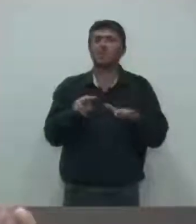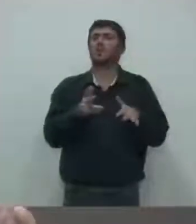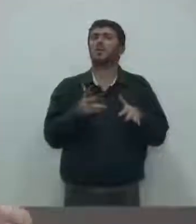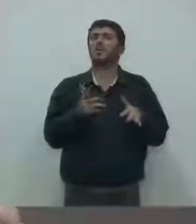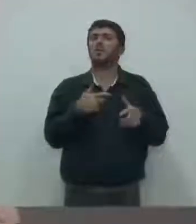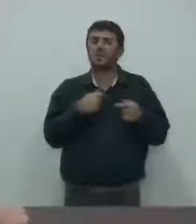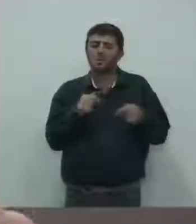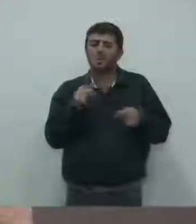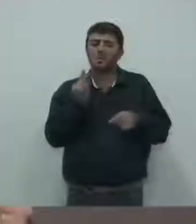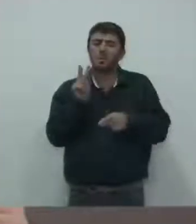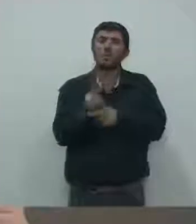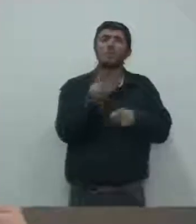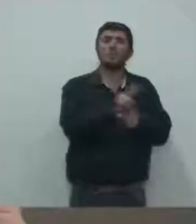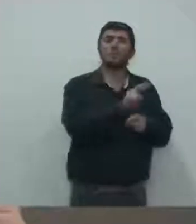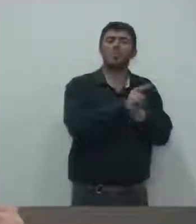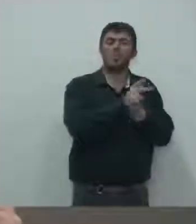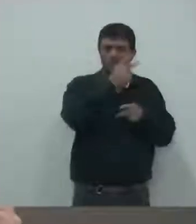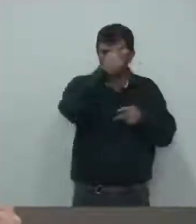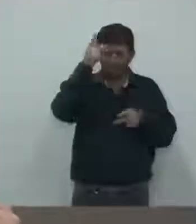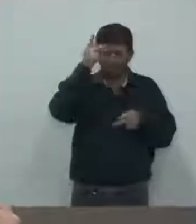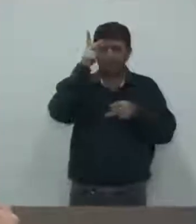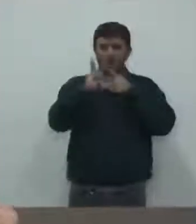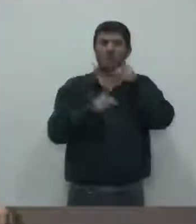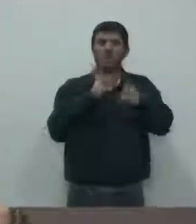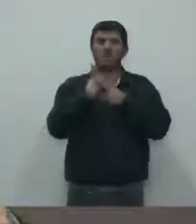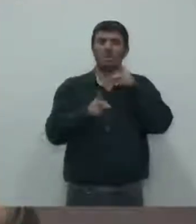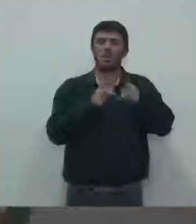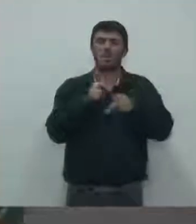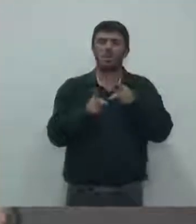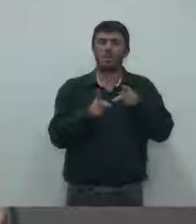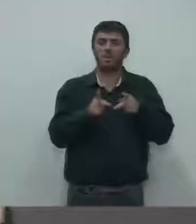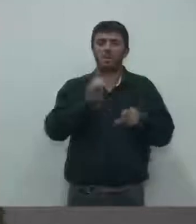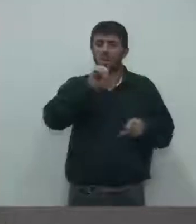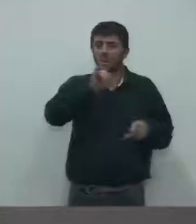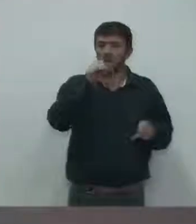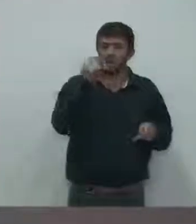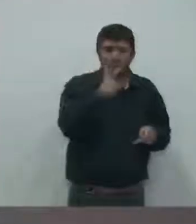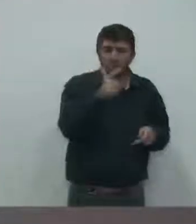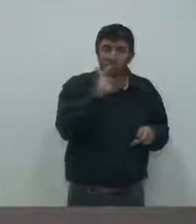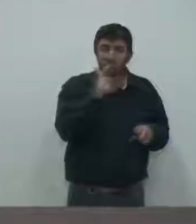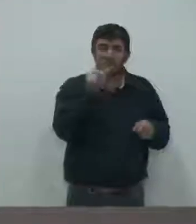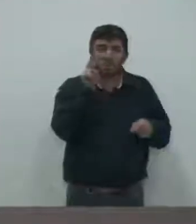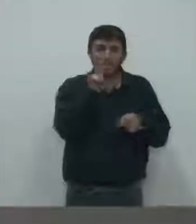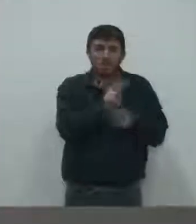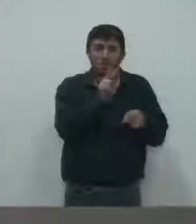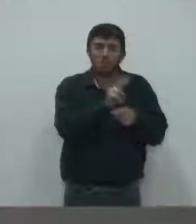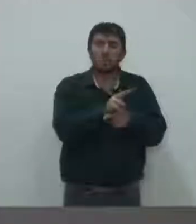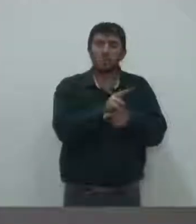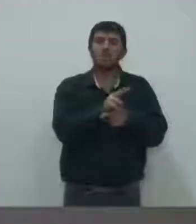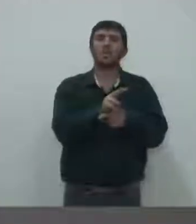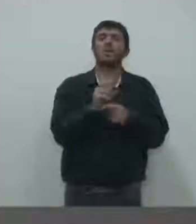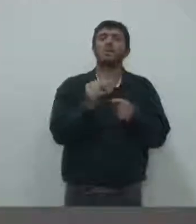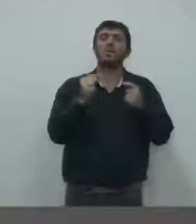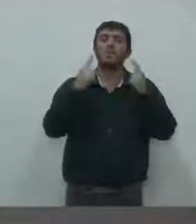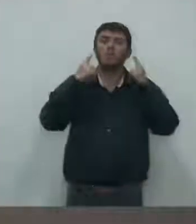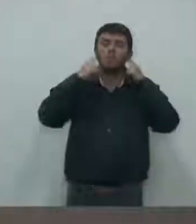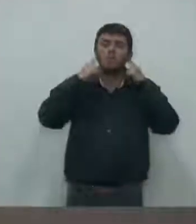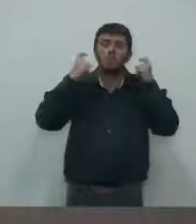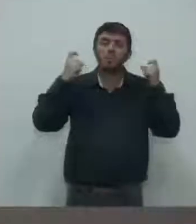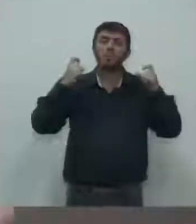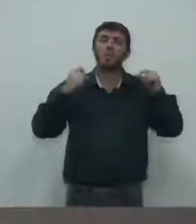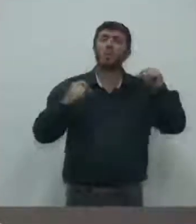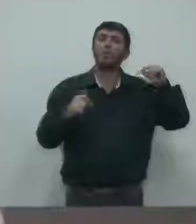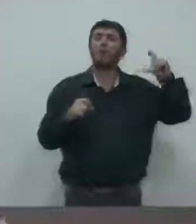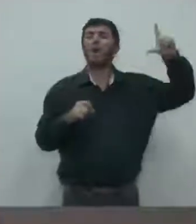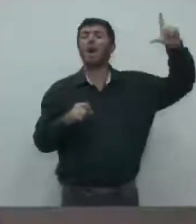população. Porque se não tiver um cuidado com essa população, nos chegam reclamações, por exemplo, de um som muito alto, ou um